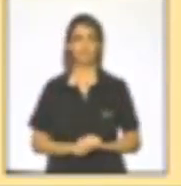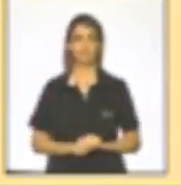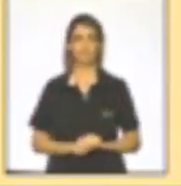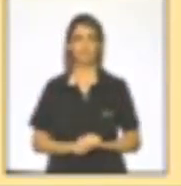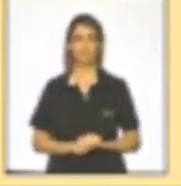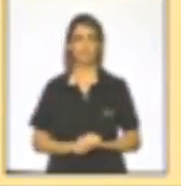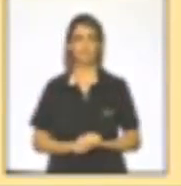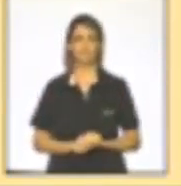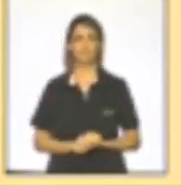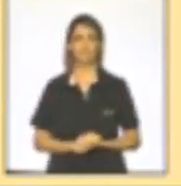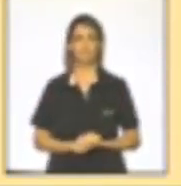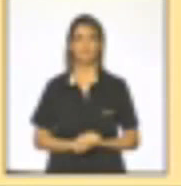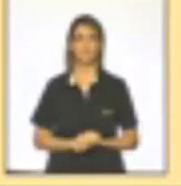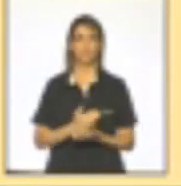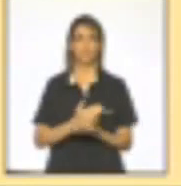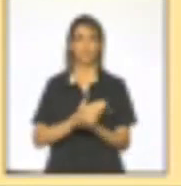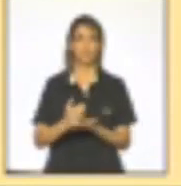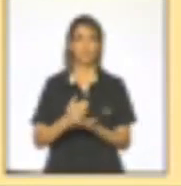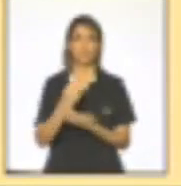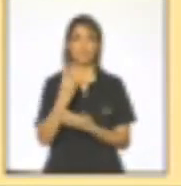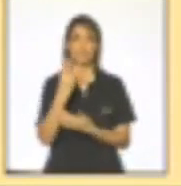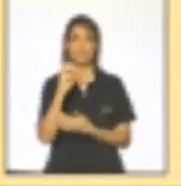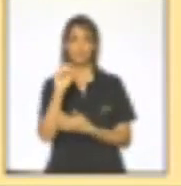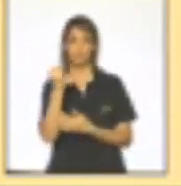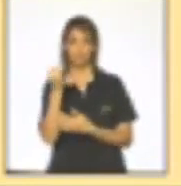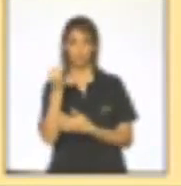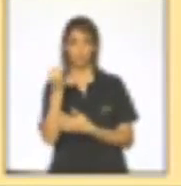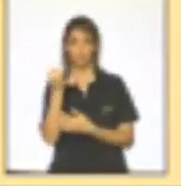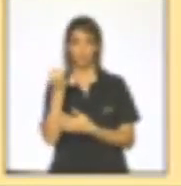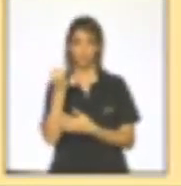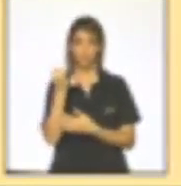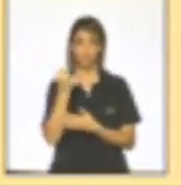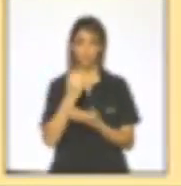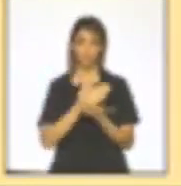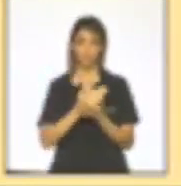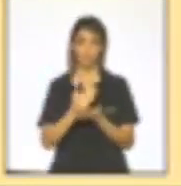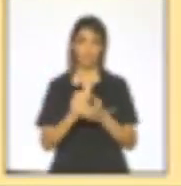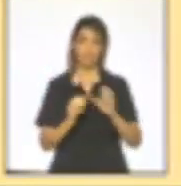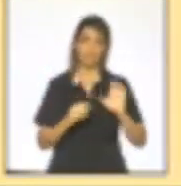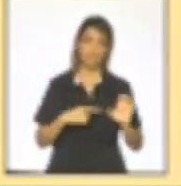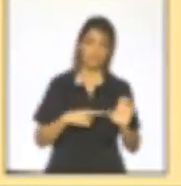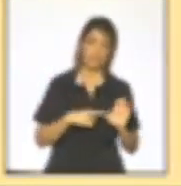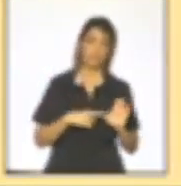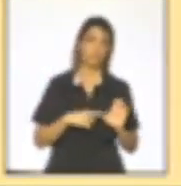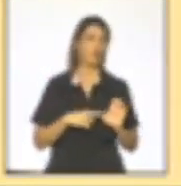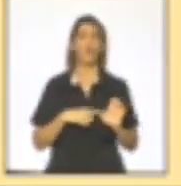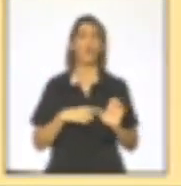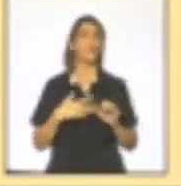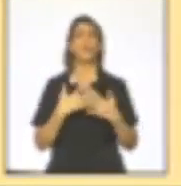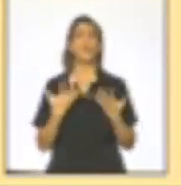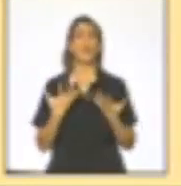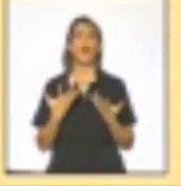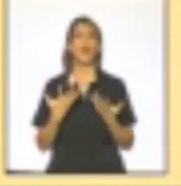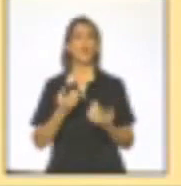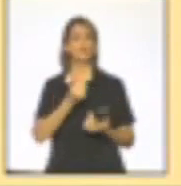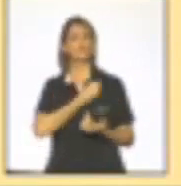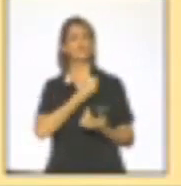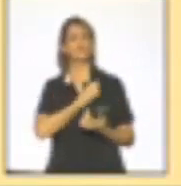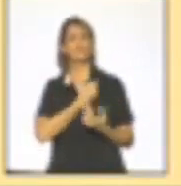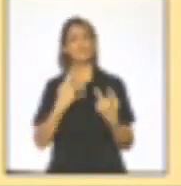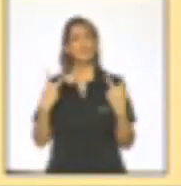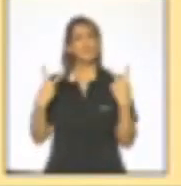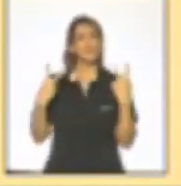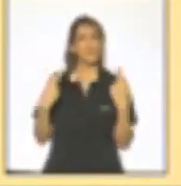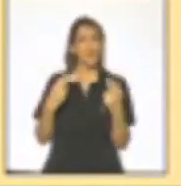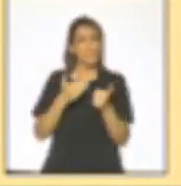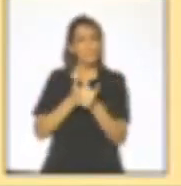Começo pelo 38, pelo número da esquerda. Então, a pergunta é: que número vezes ele mesmo chega perto do 38